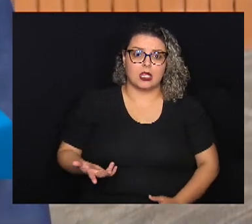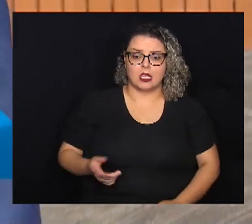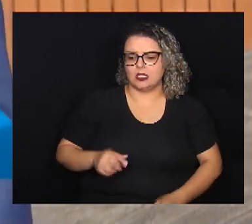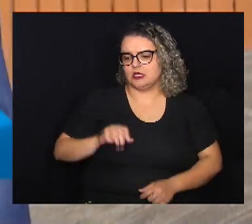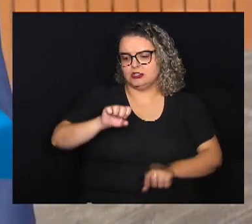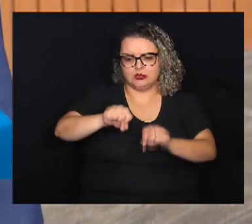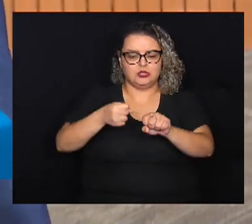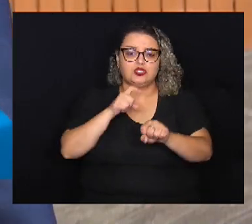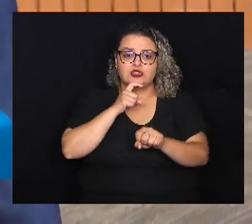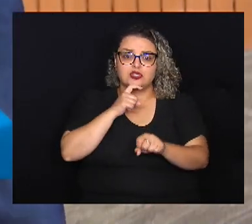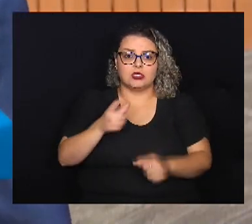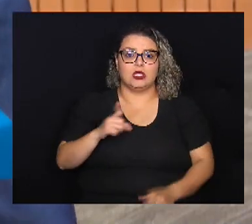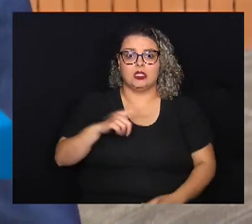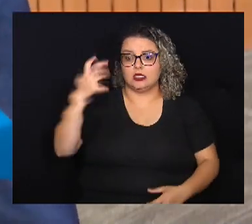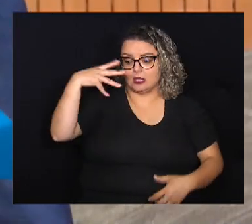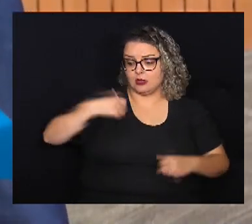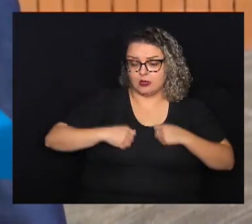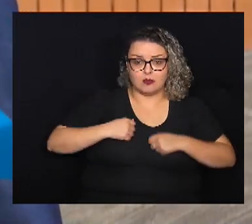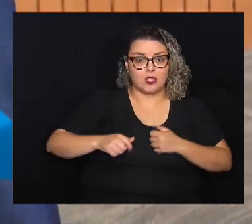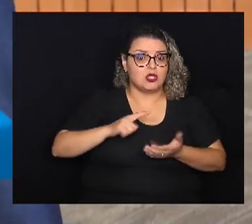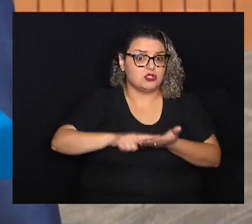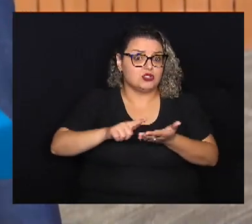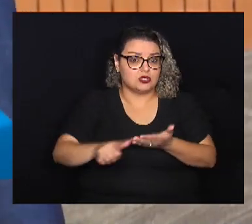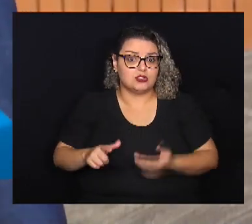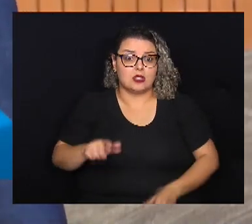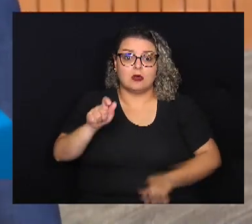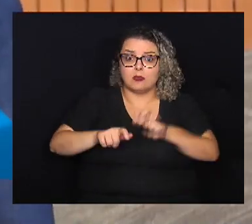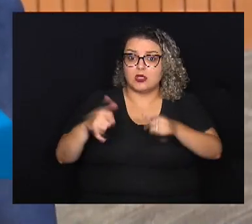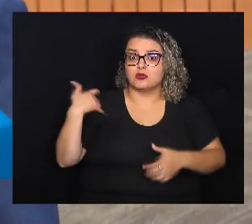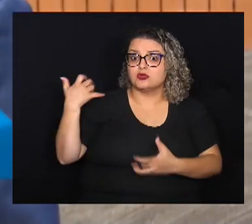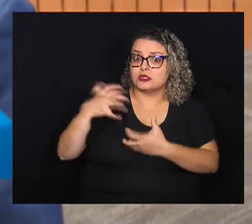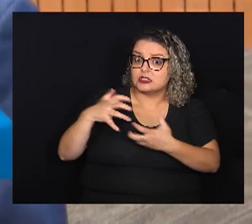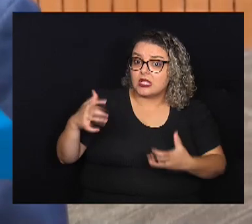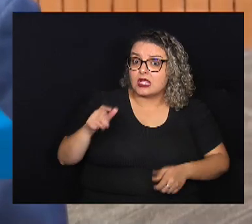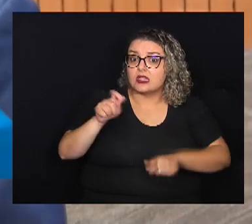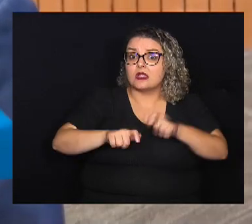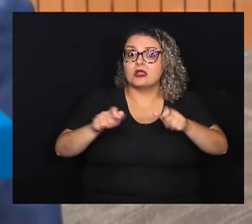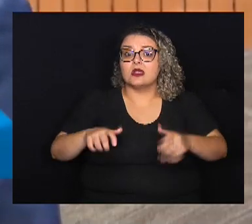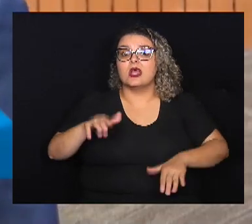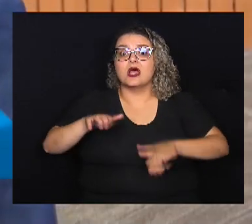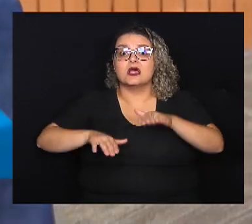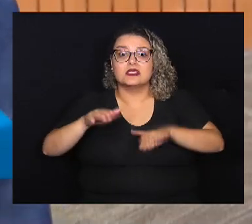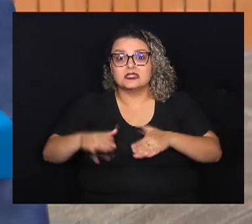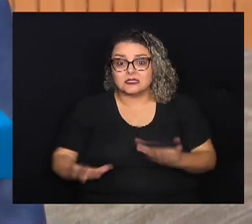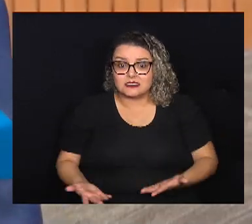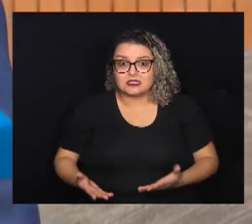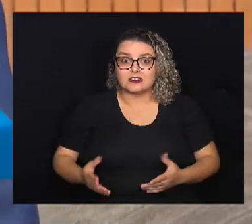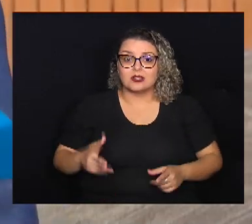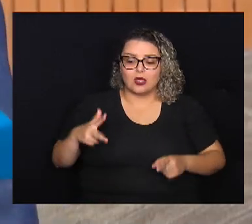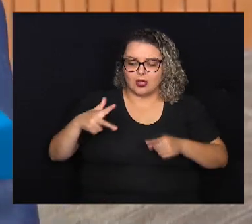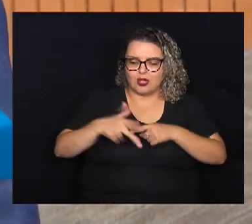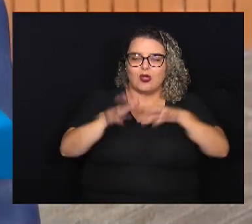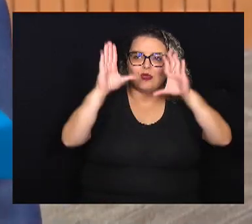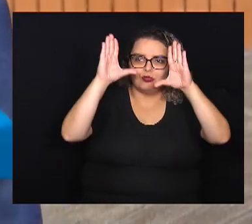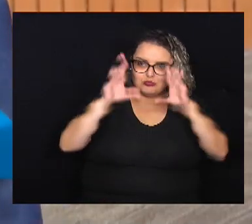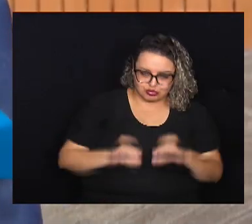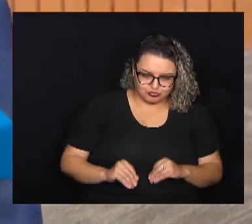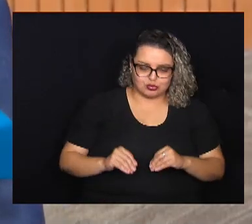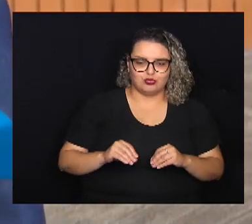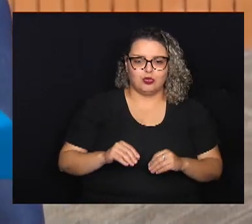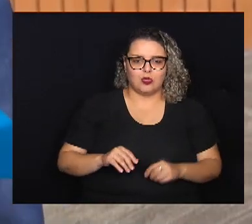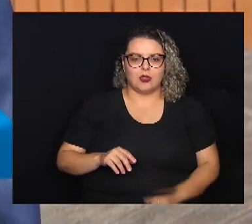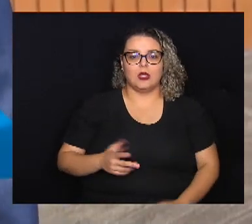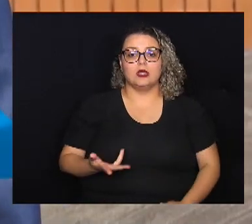geladeira a pessoa tem o banho tem a questão de higiene tem pessoas idosas tem pessoas que às vezes quando é desligado no final de semana assim na